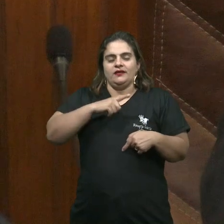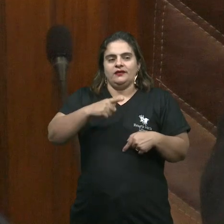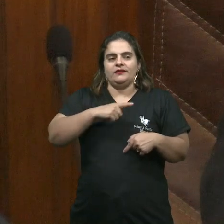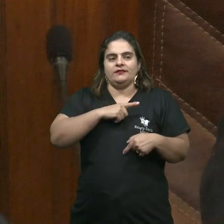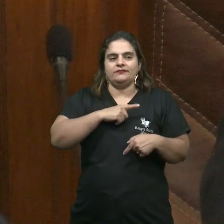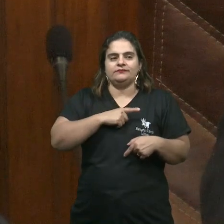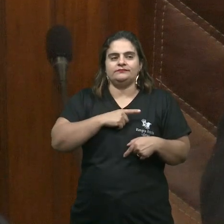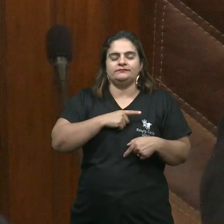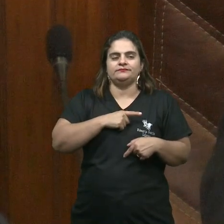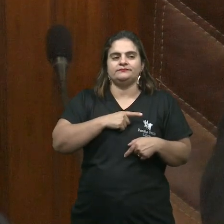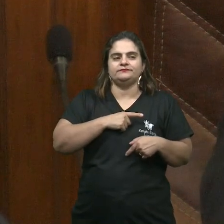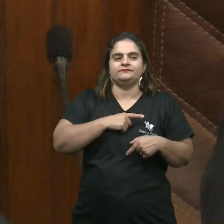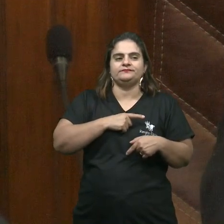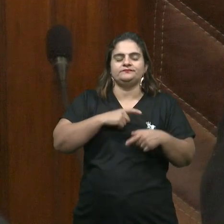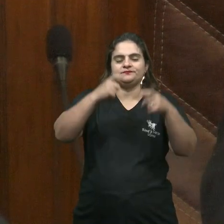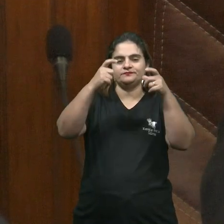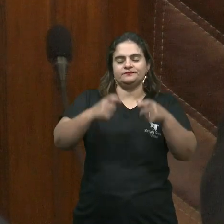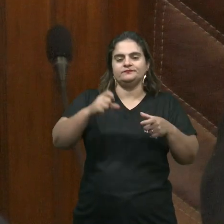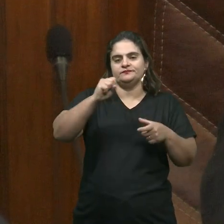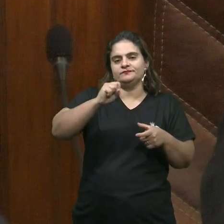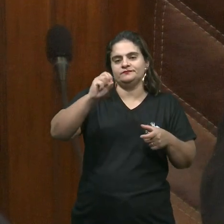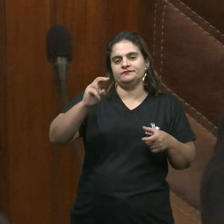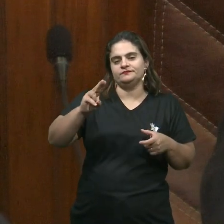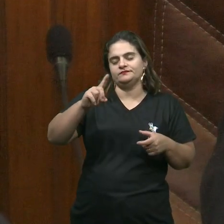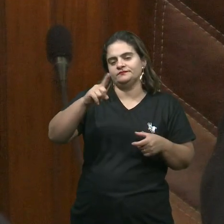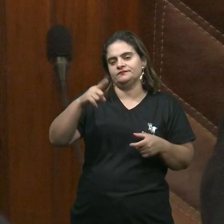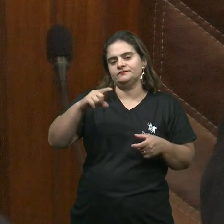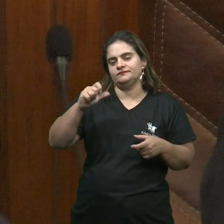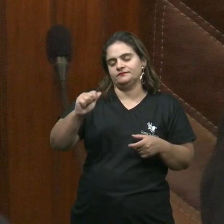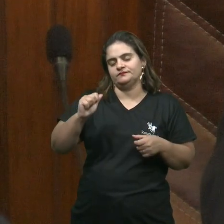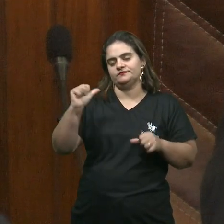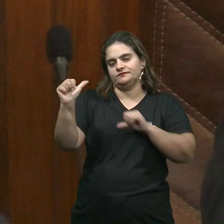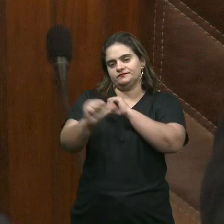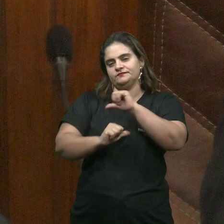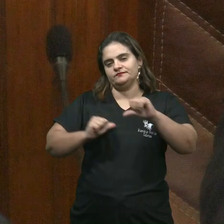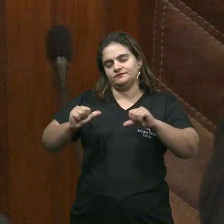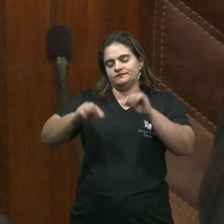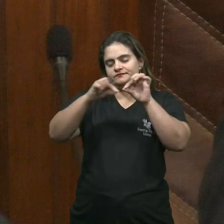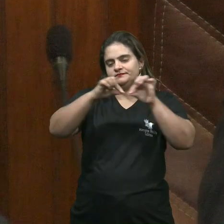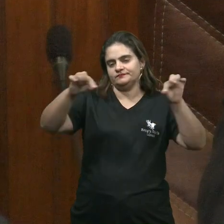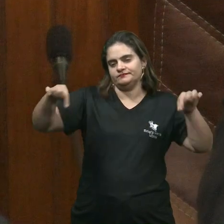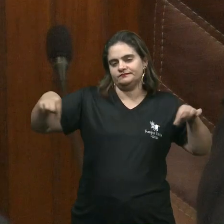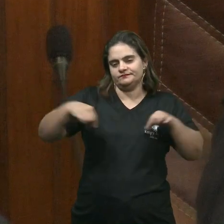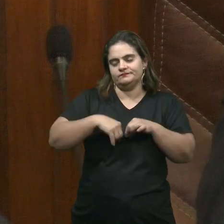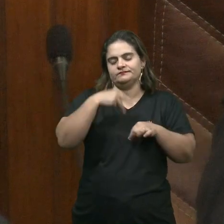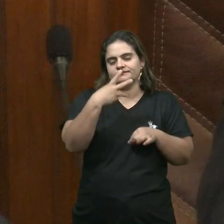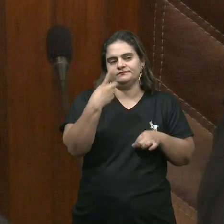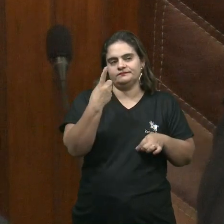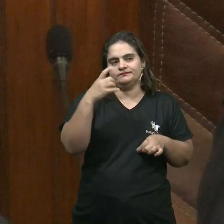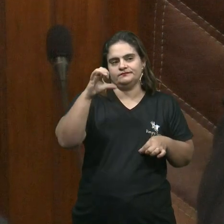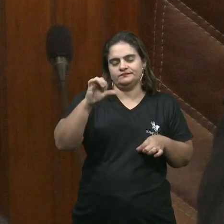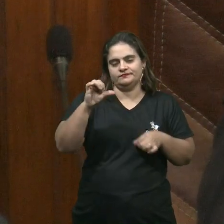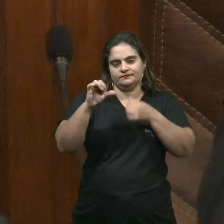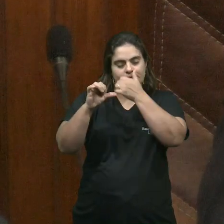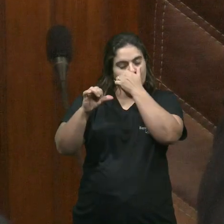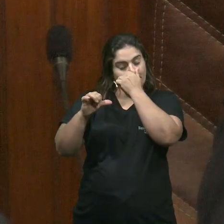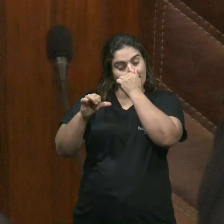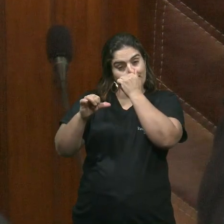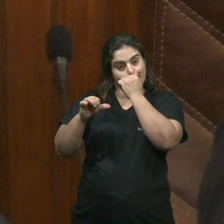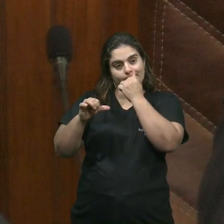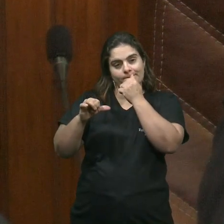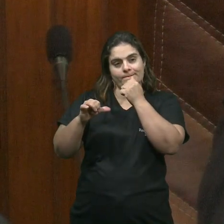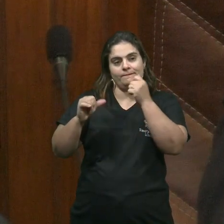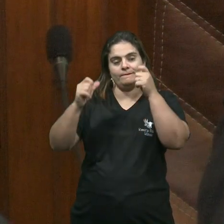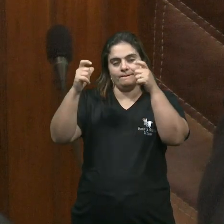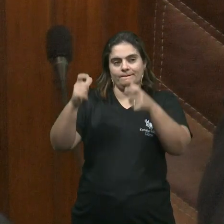localizado no bairro Souza e autoriza sua permuta pelo lote número 16 da quadra 2, medindo 319,19 m², localizado